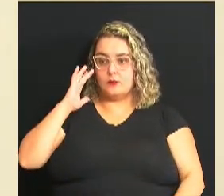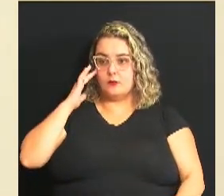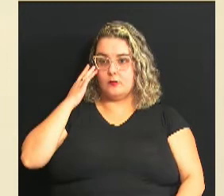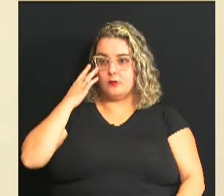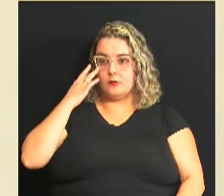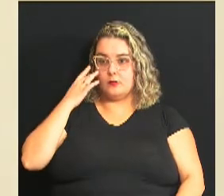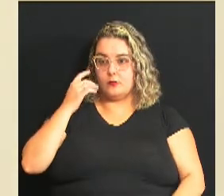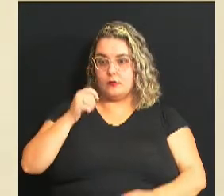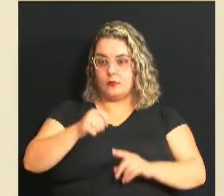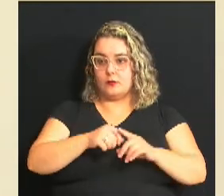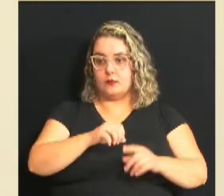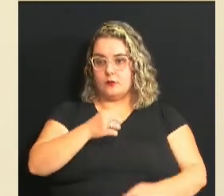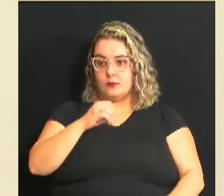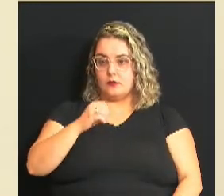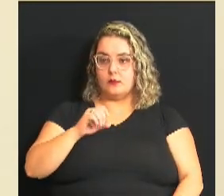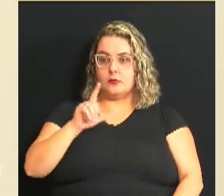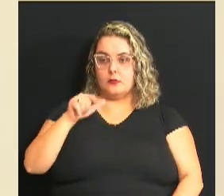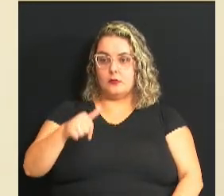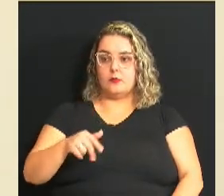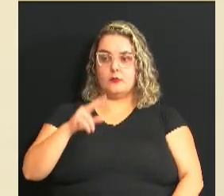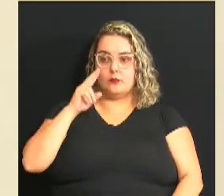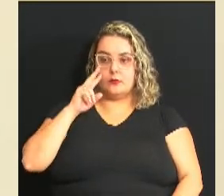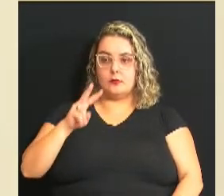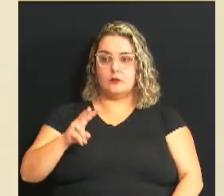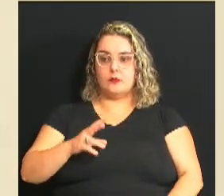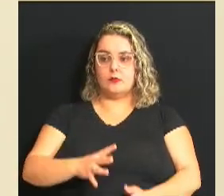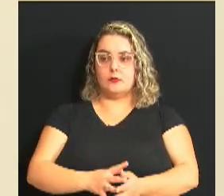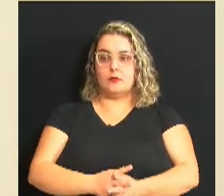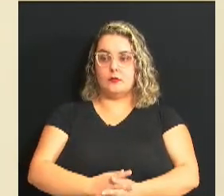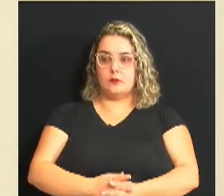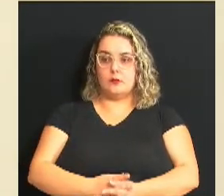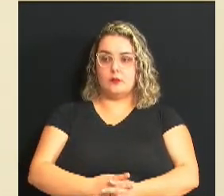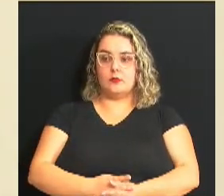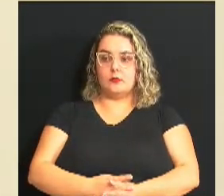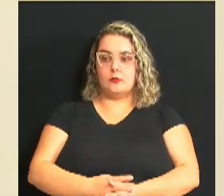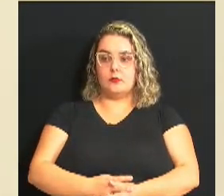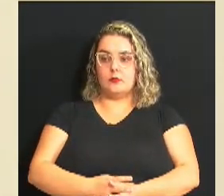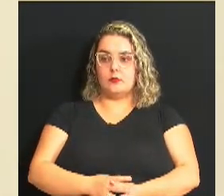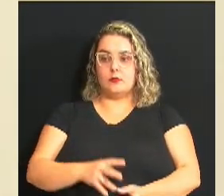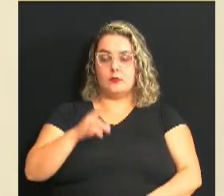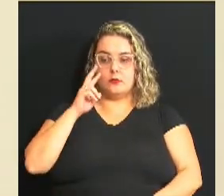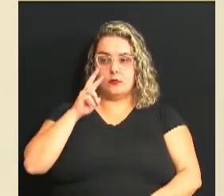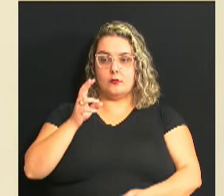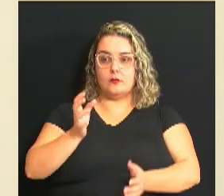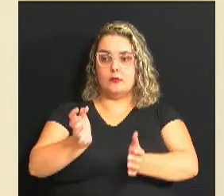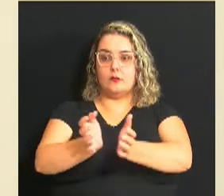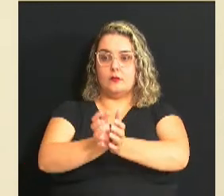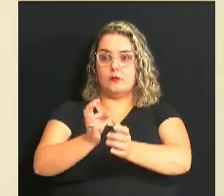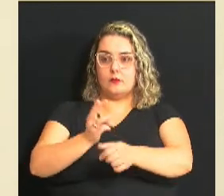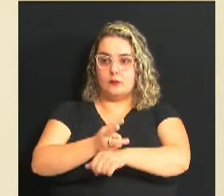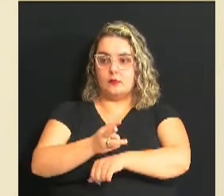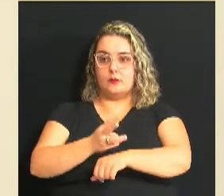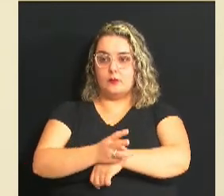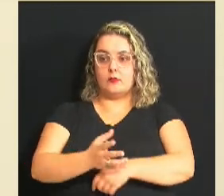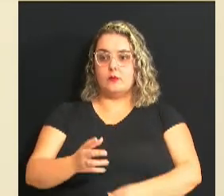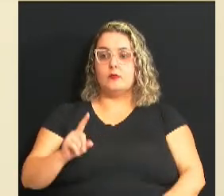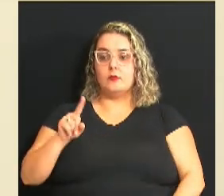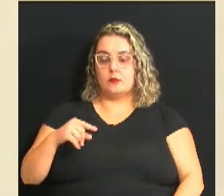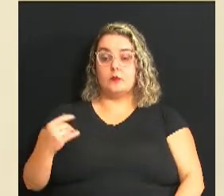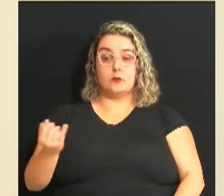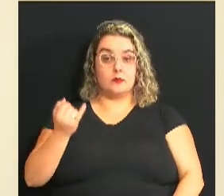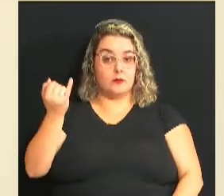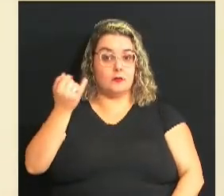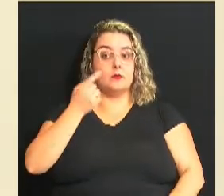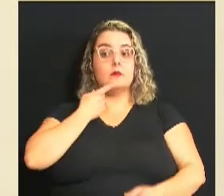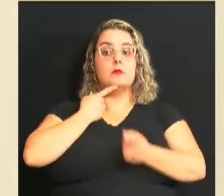outubro. Depois acho que a gente pode dar uma olhada aqui. Eu vou olhar aqui no grupo. Mas, então, é muito importante que quem deseja